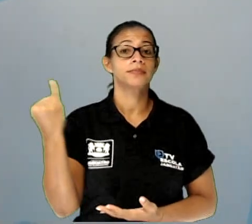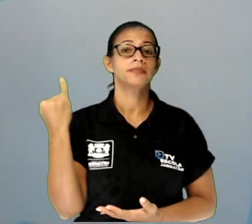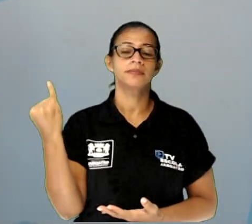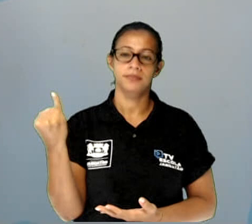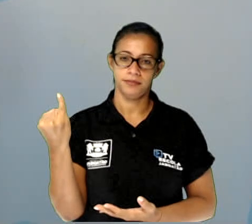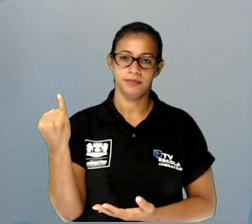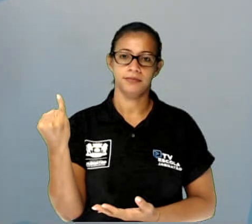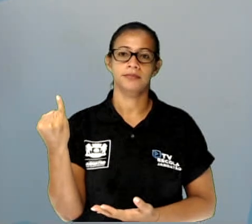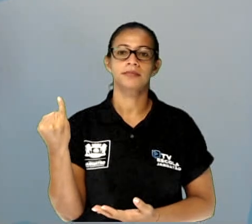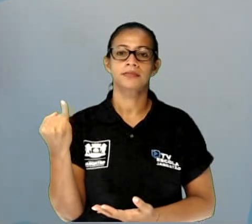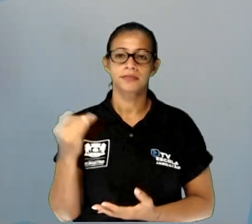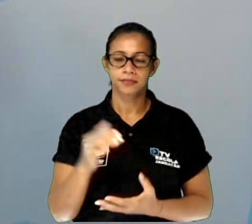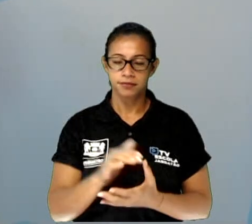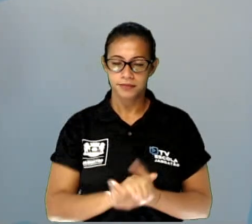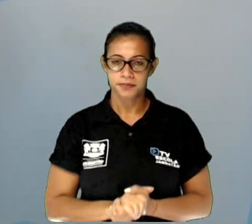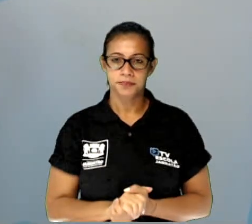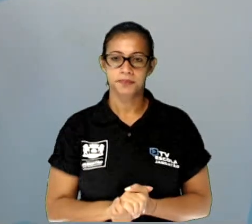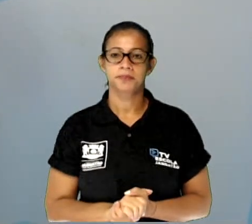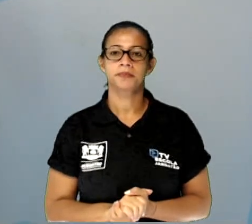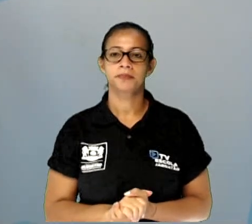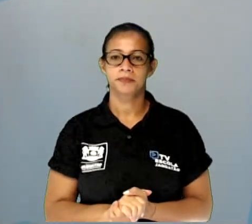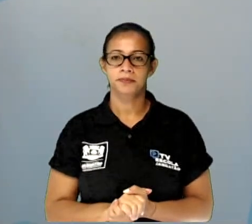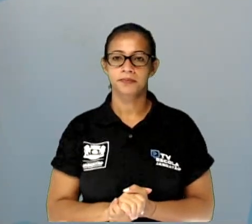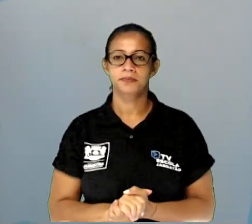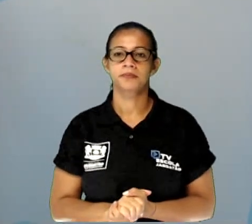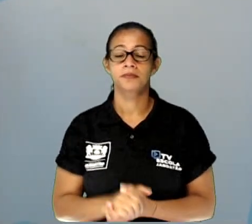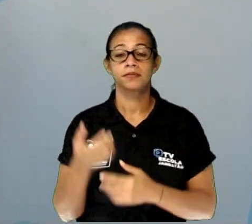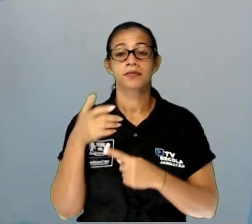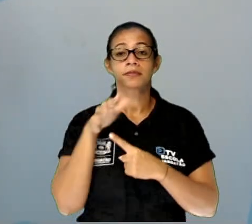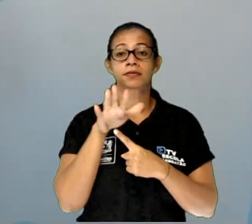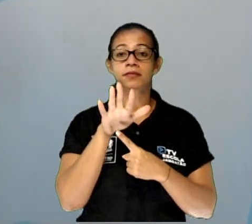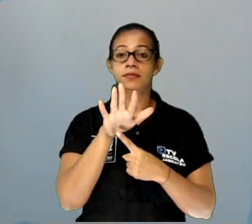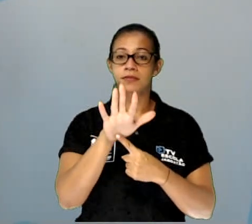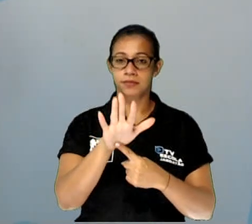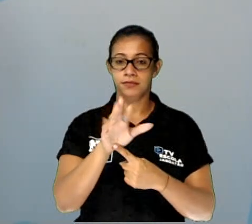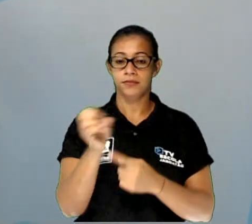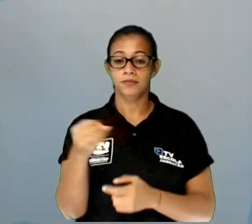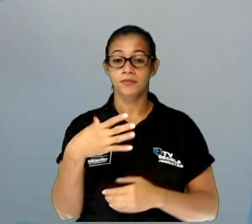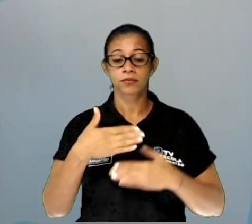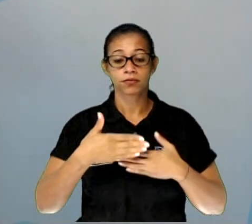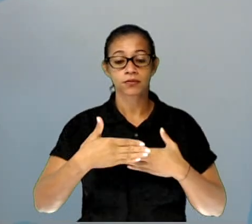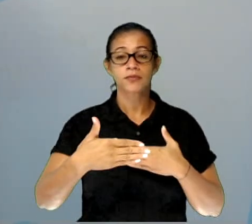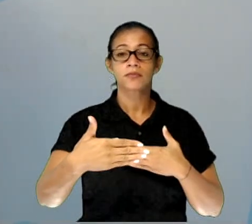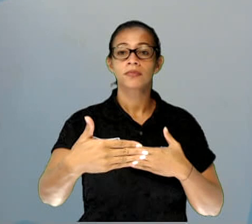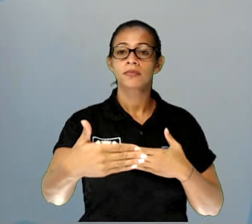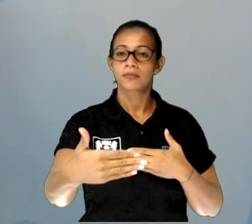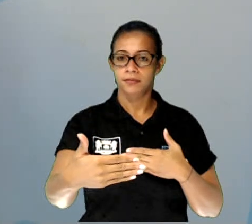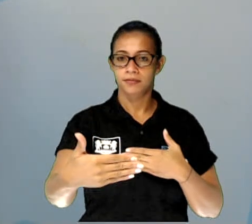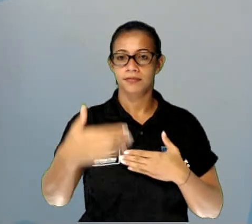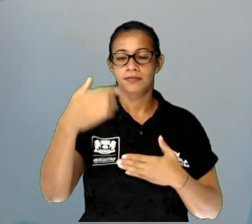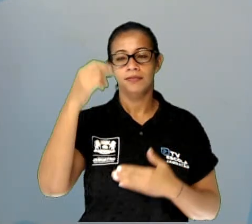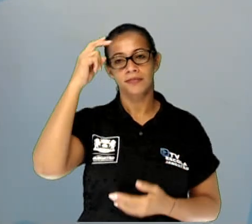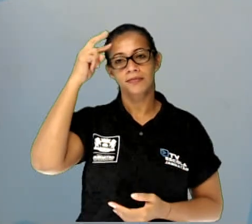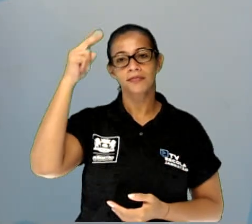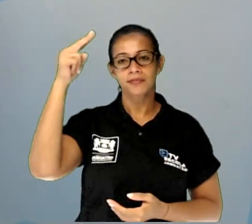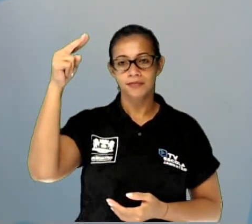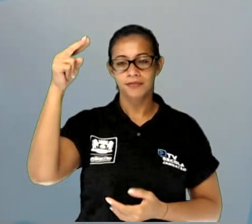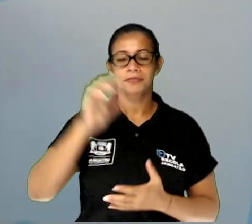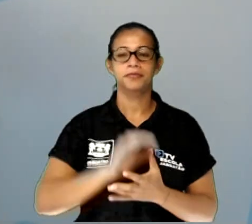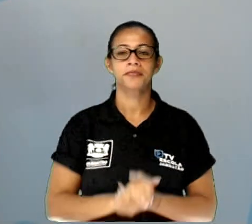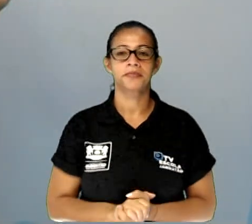que eles datam aí, eles dão origem ao início de um novo período histórico, que já já eu conto para vocês qual é,